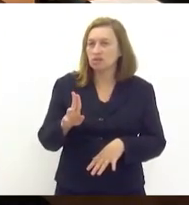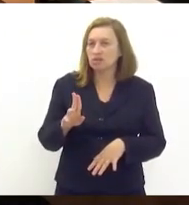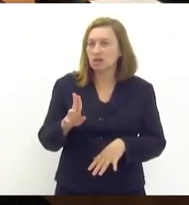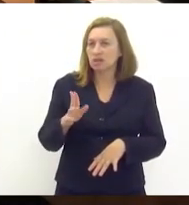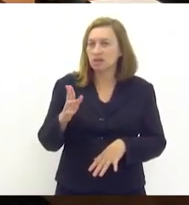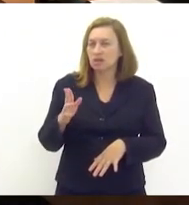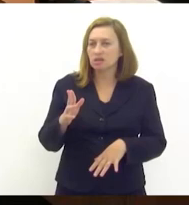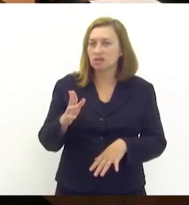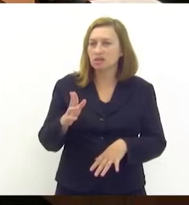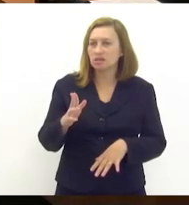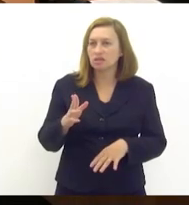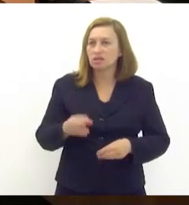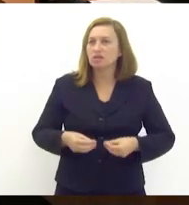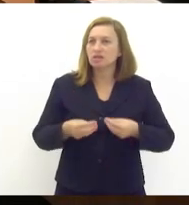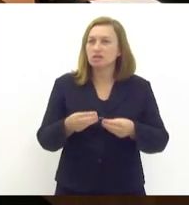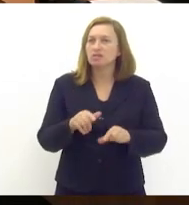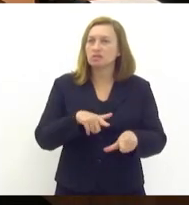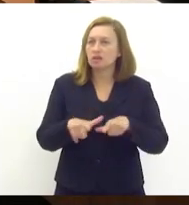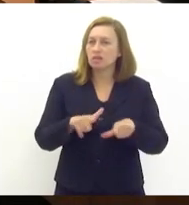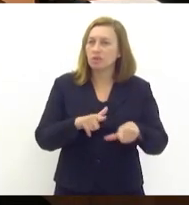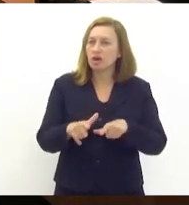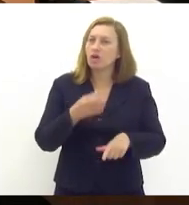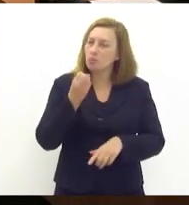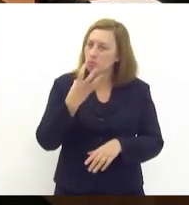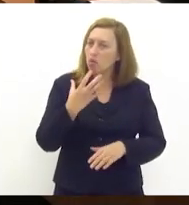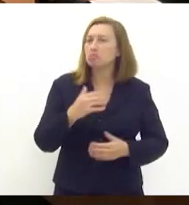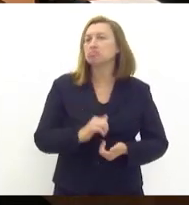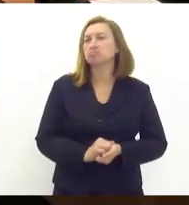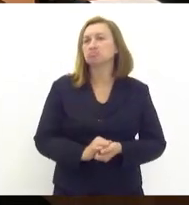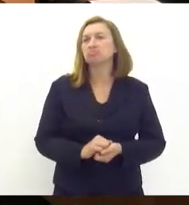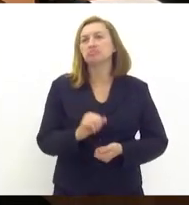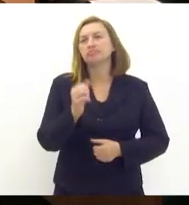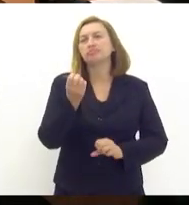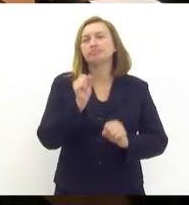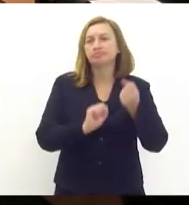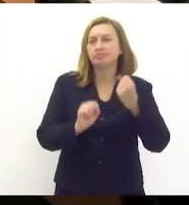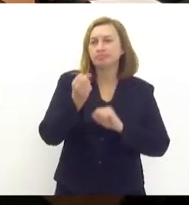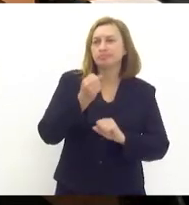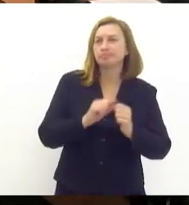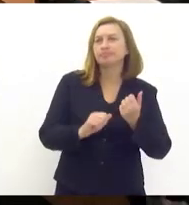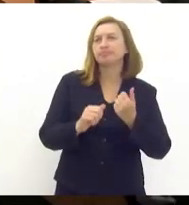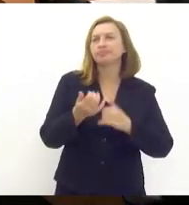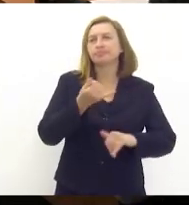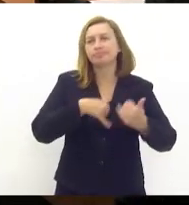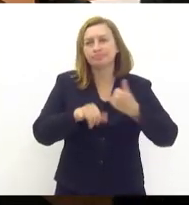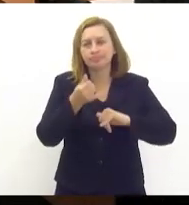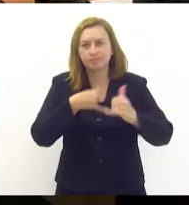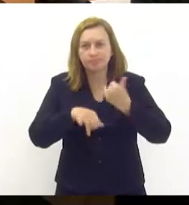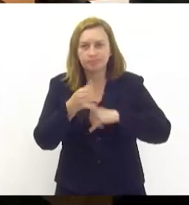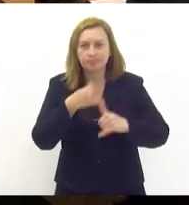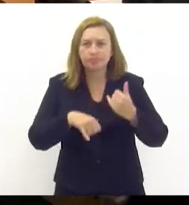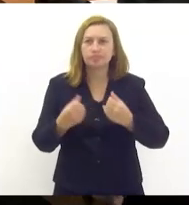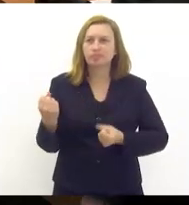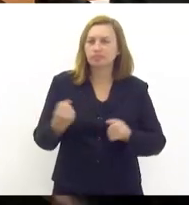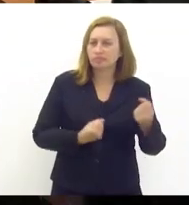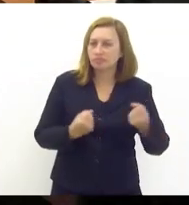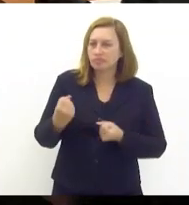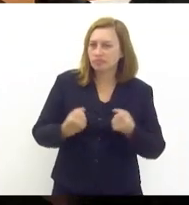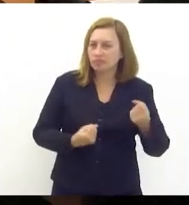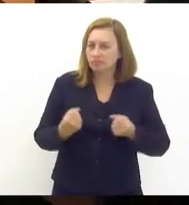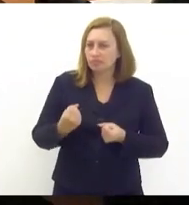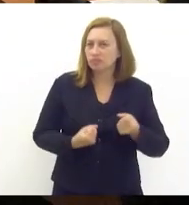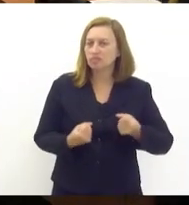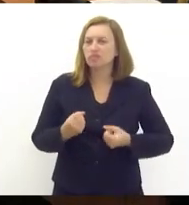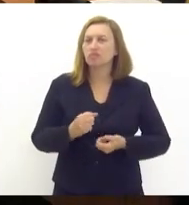boa contrapartida para empresas químicas automobilísticas ou de software que